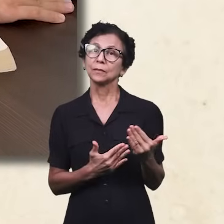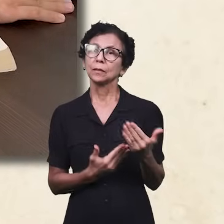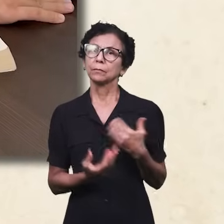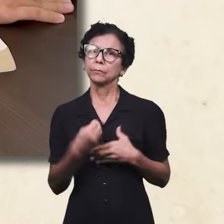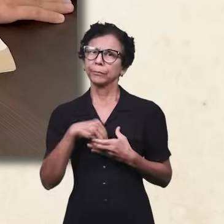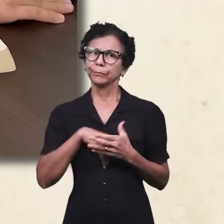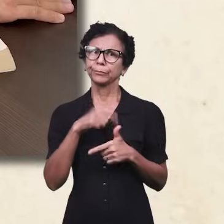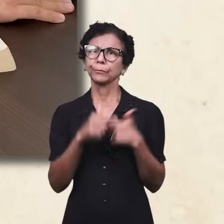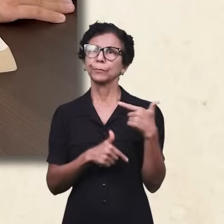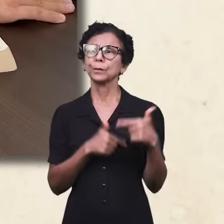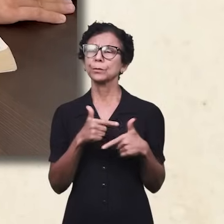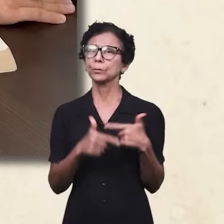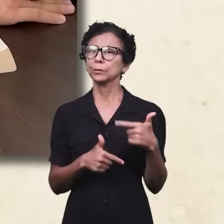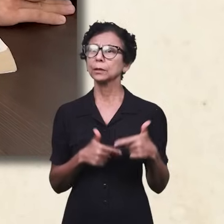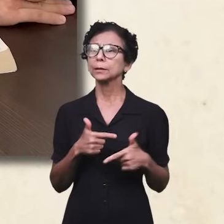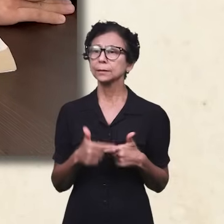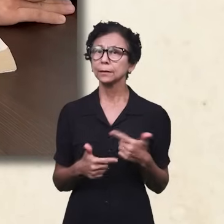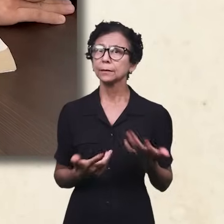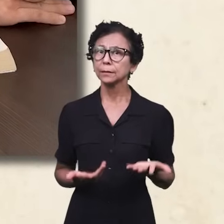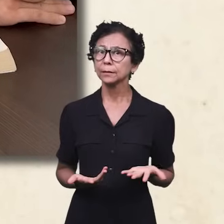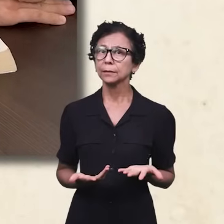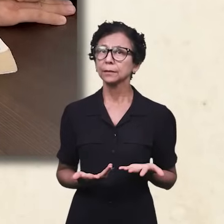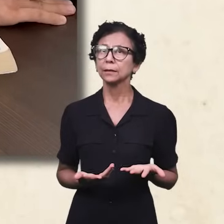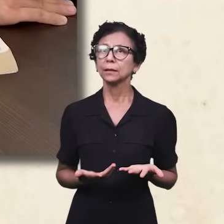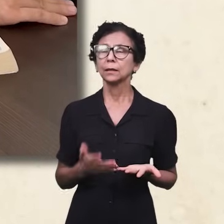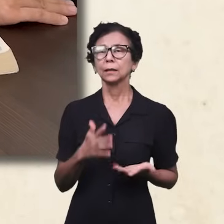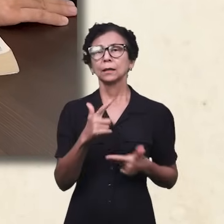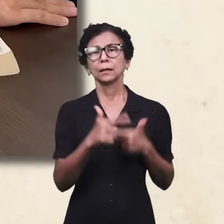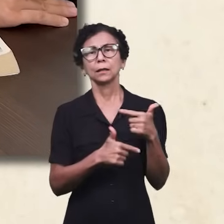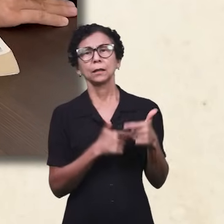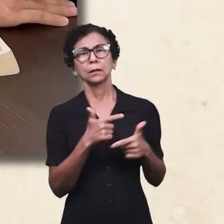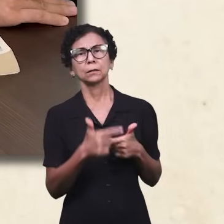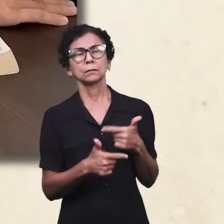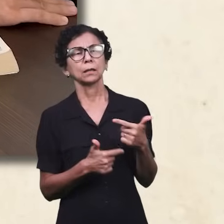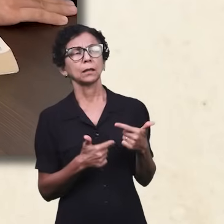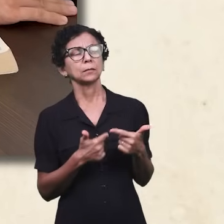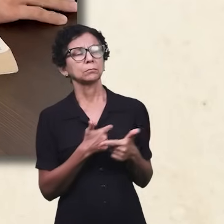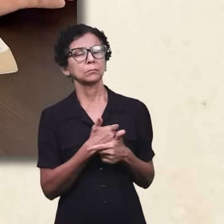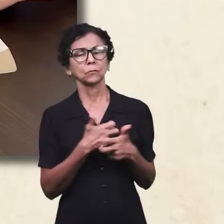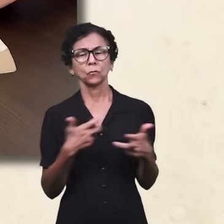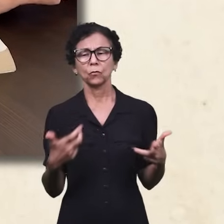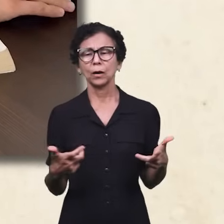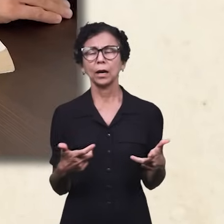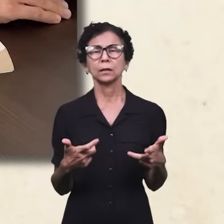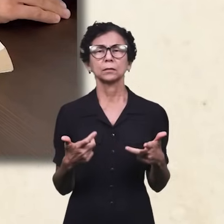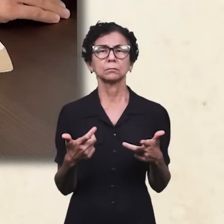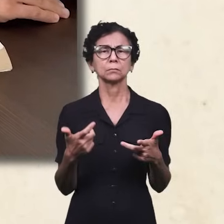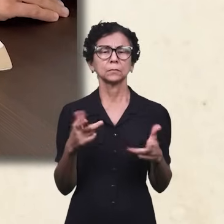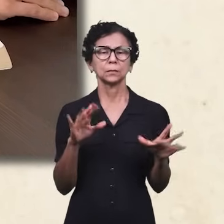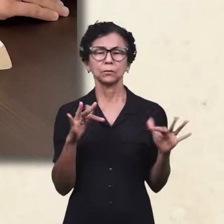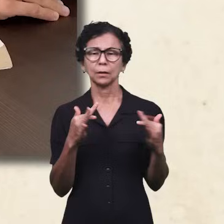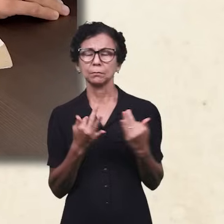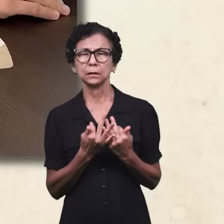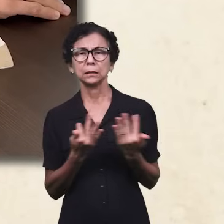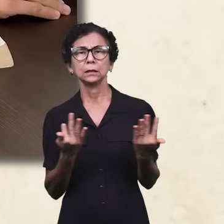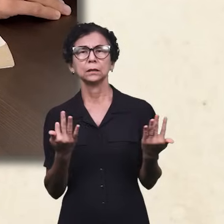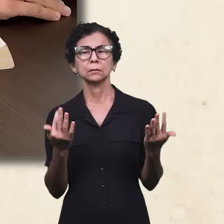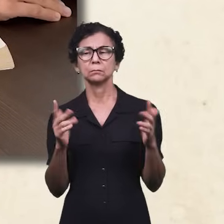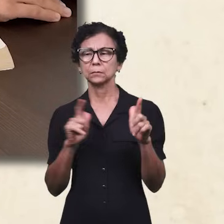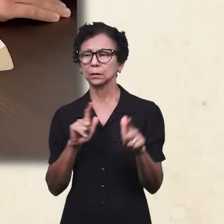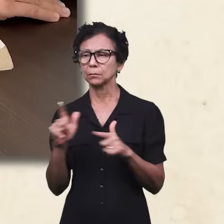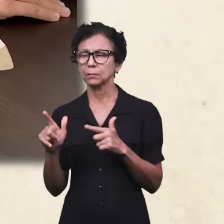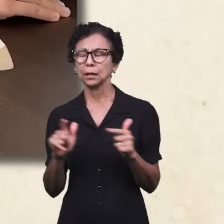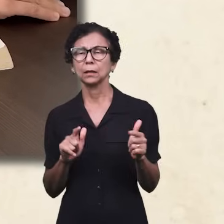batalhas e às vezes parece que as batalhas vem junto né é batalha na vida profissional eh dentro de casa eh os